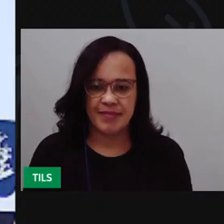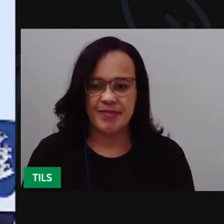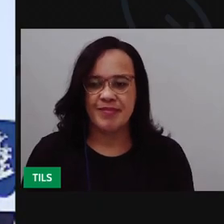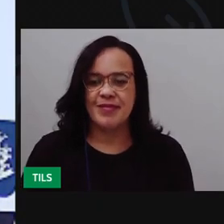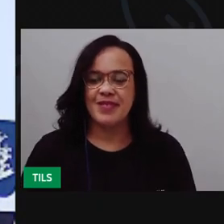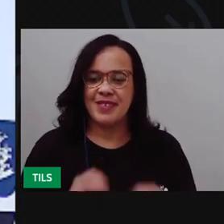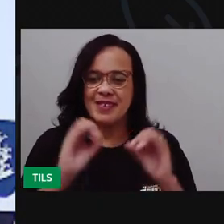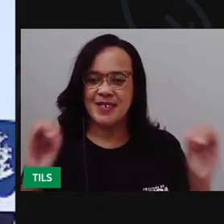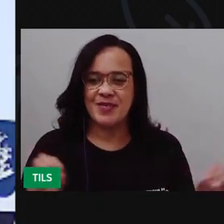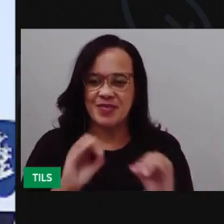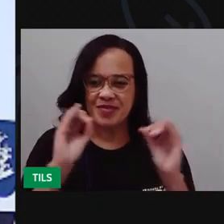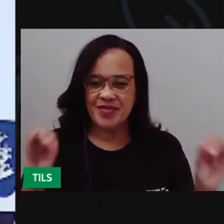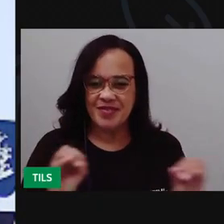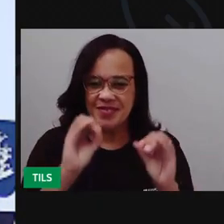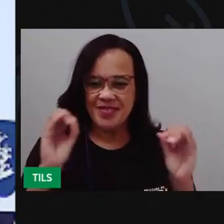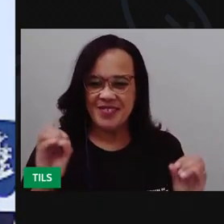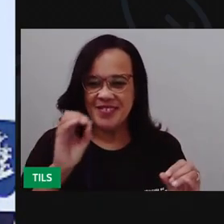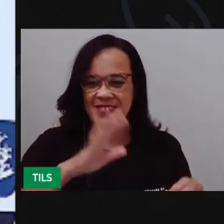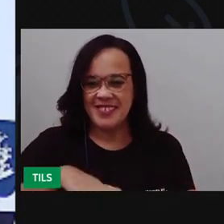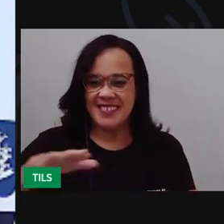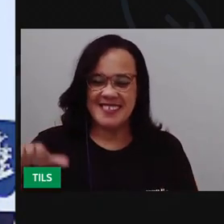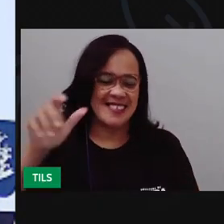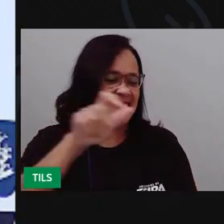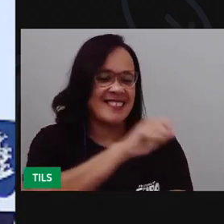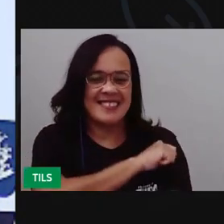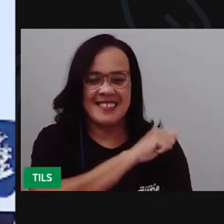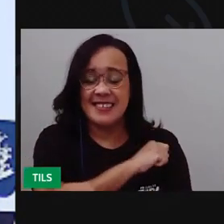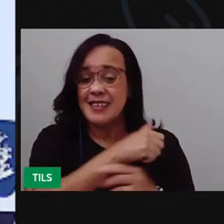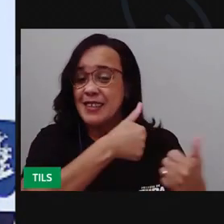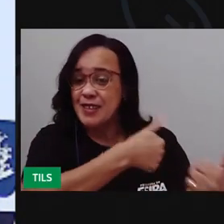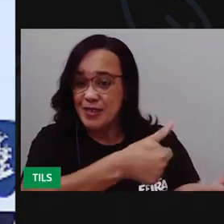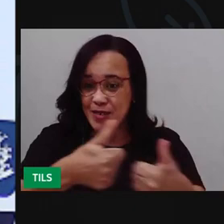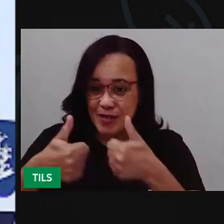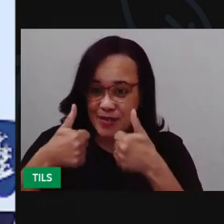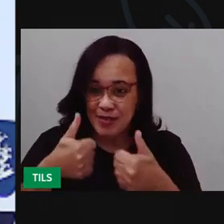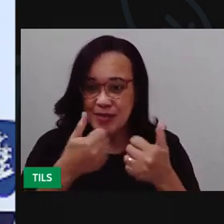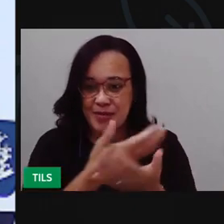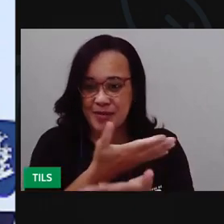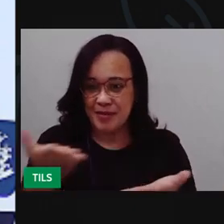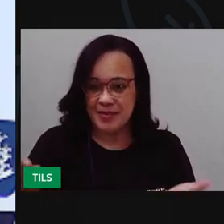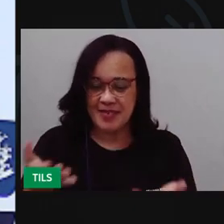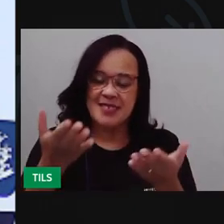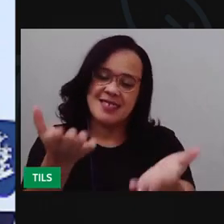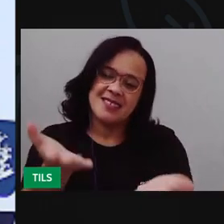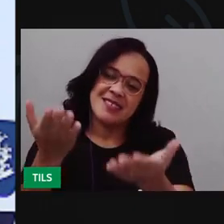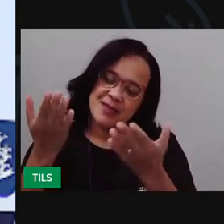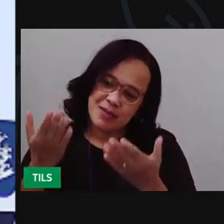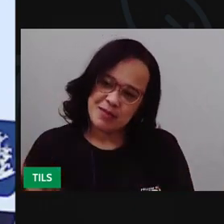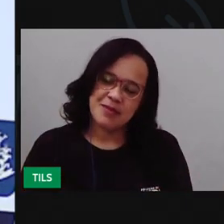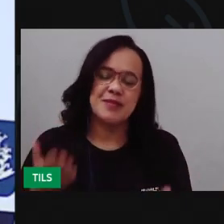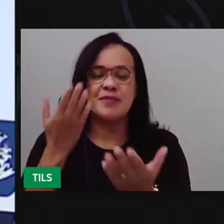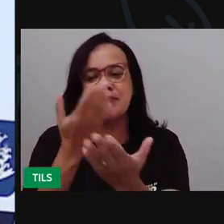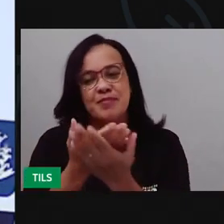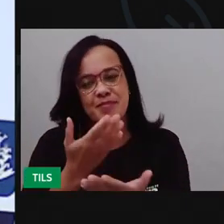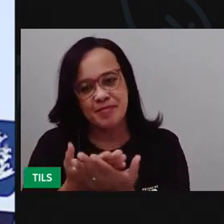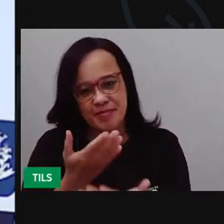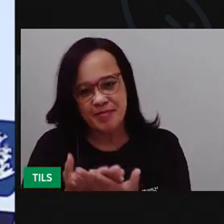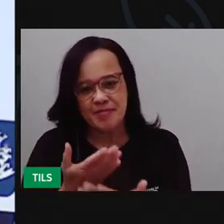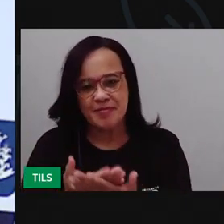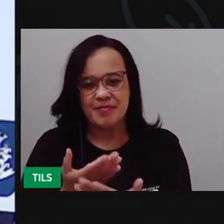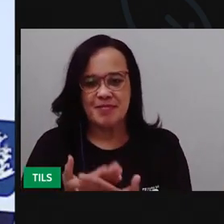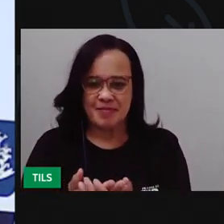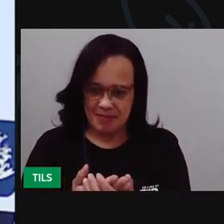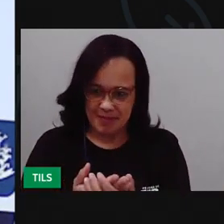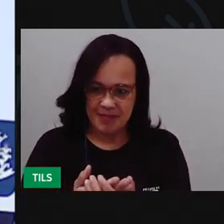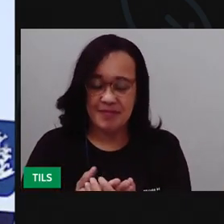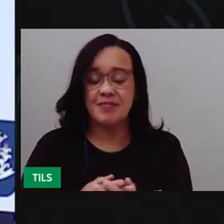Olá, criançada! Tudo bem com vocês? Sejam bem-vindos a mais uma aula, mais um momento